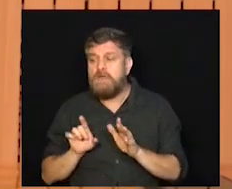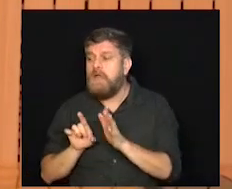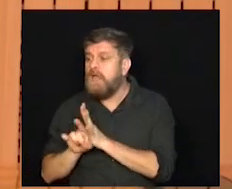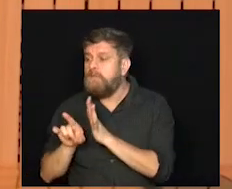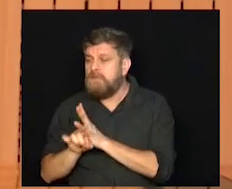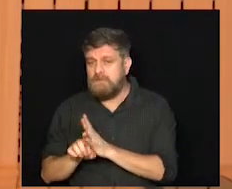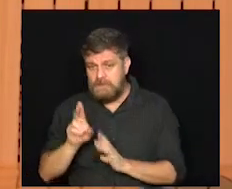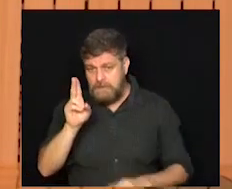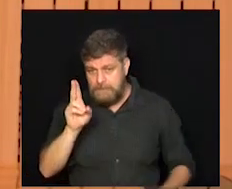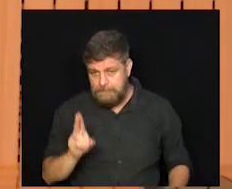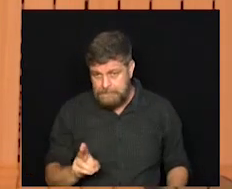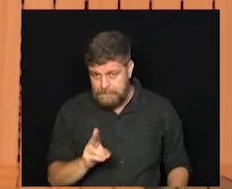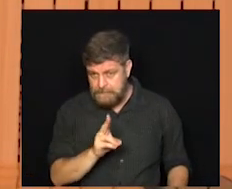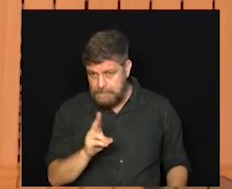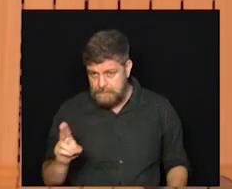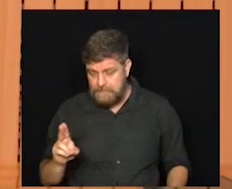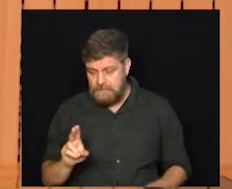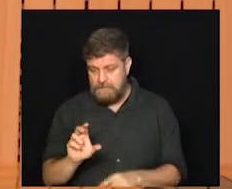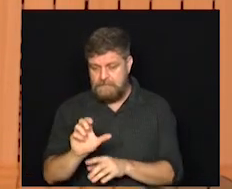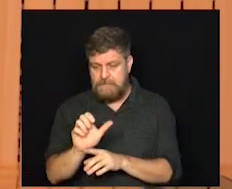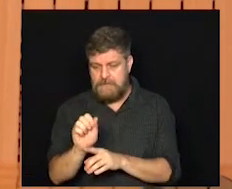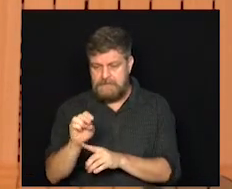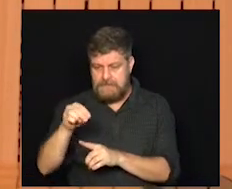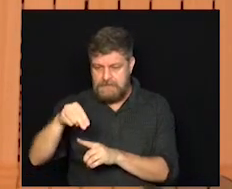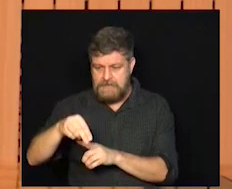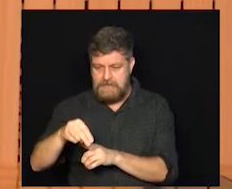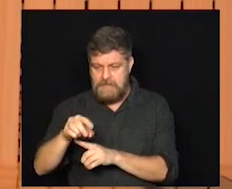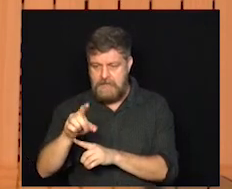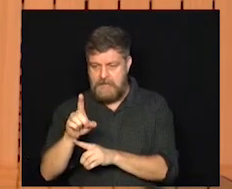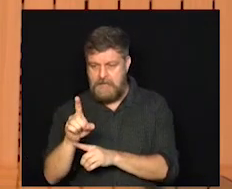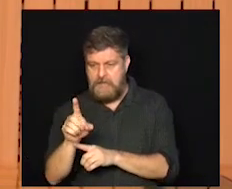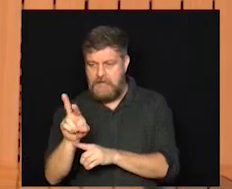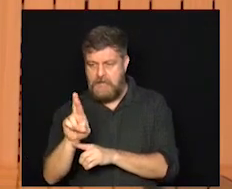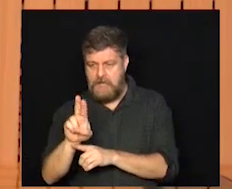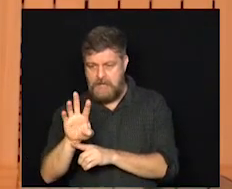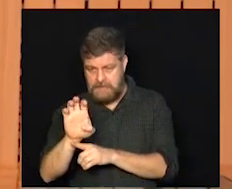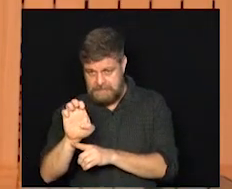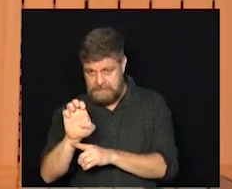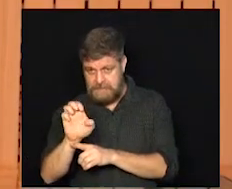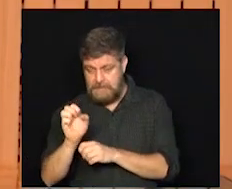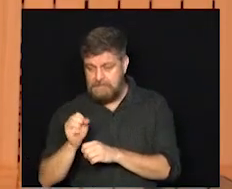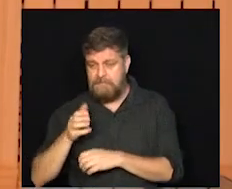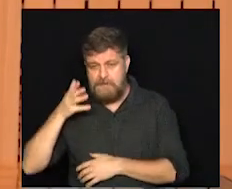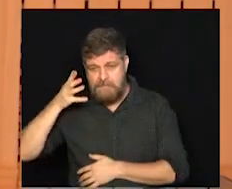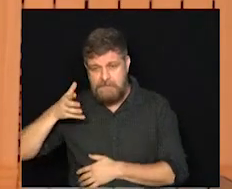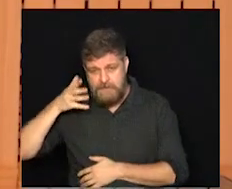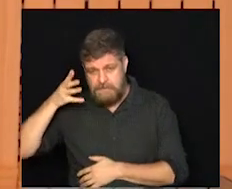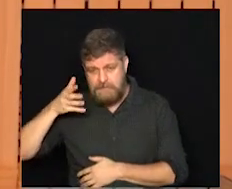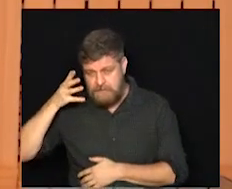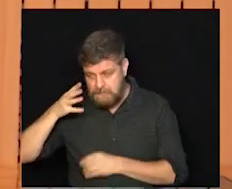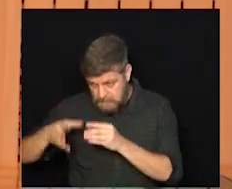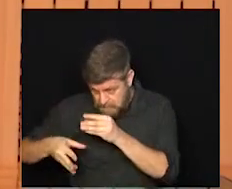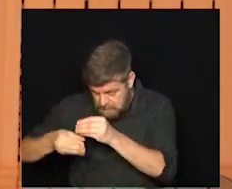Padre André. Pode fazer aí as suas considerações a partir dos nossos comentários e a sua saudação final.